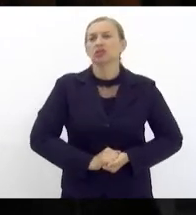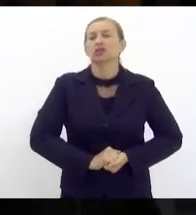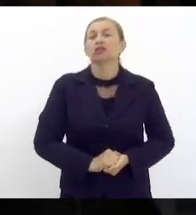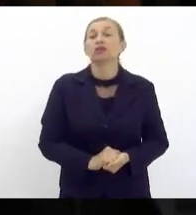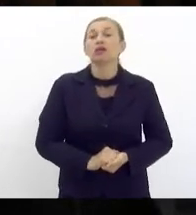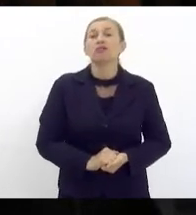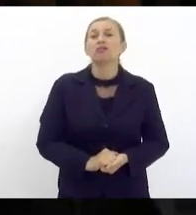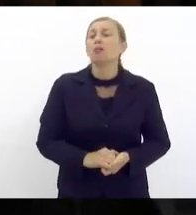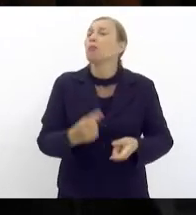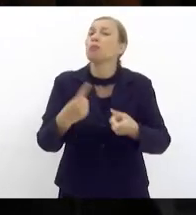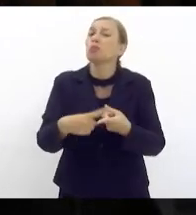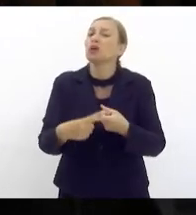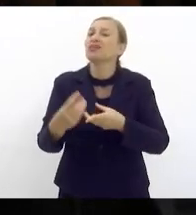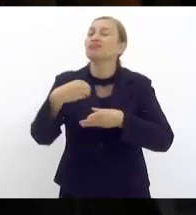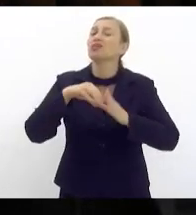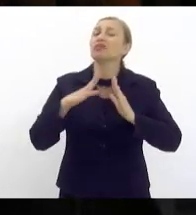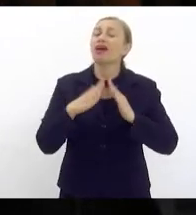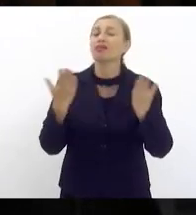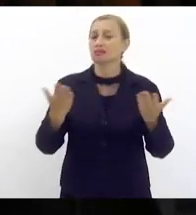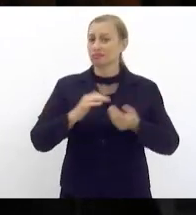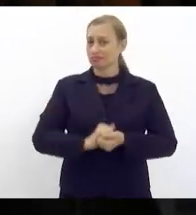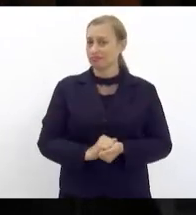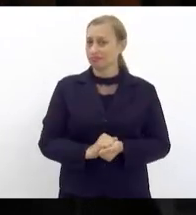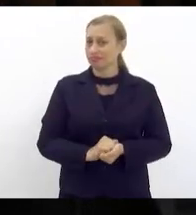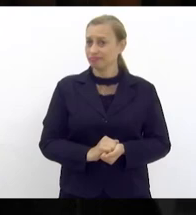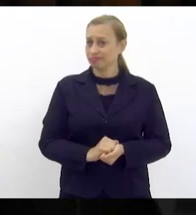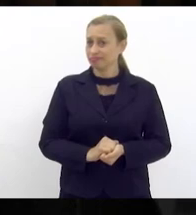Mas por que dentro da casa